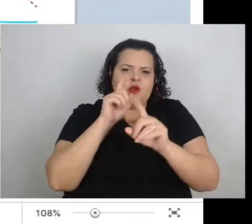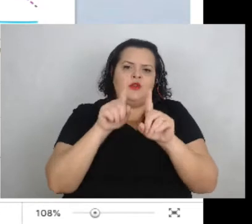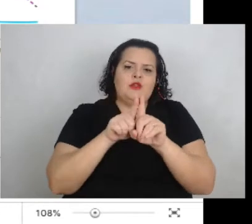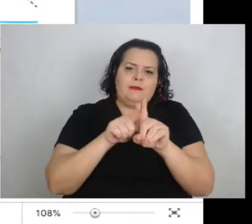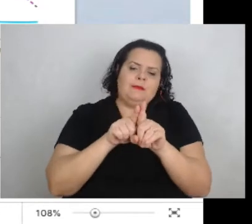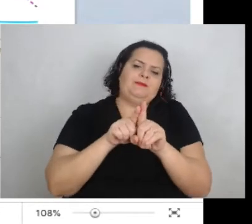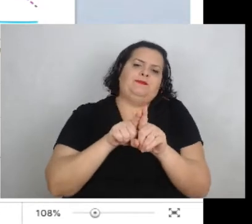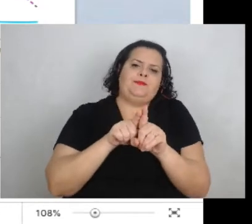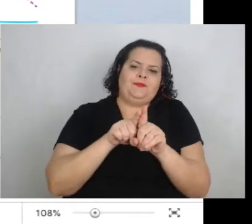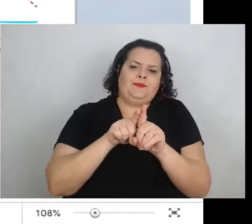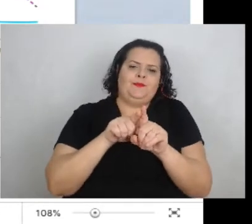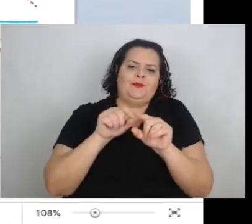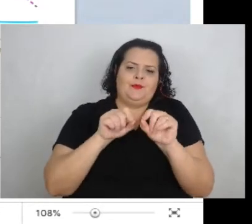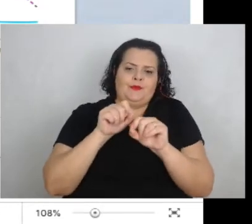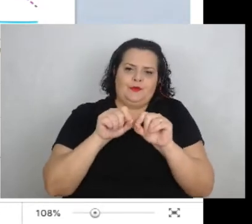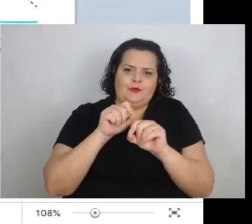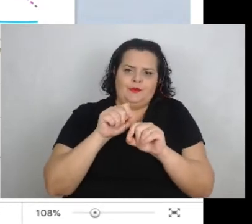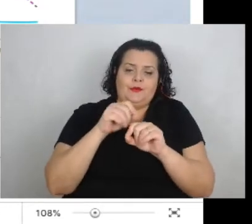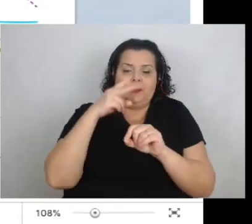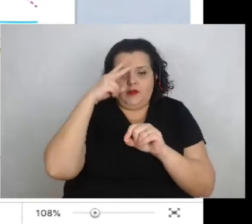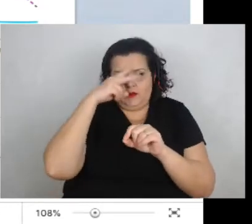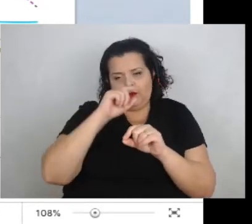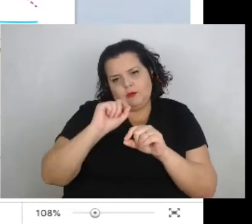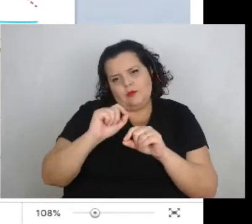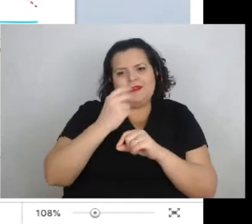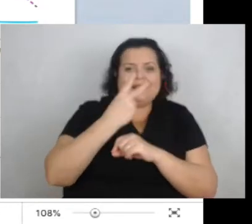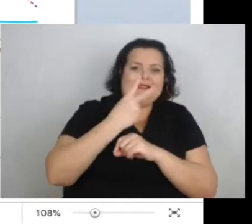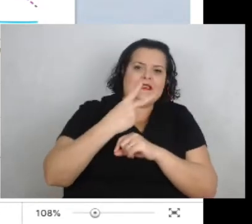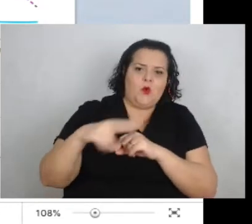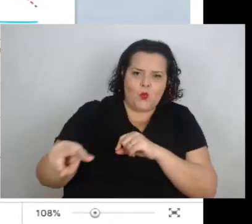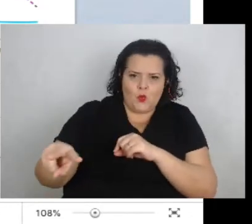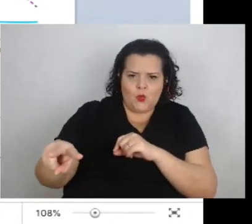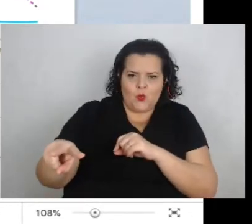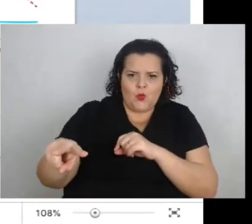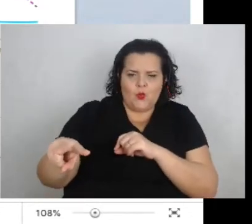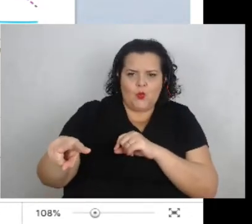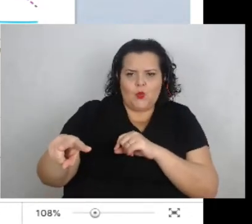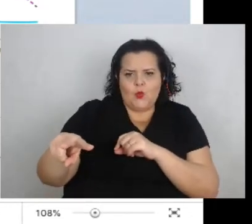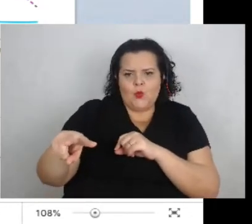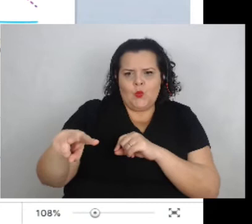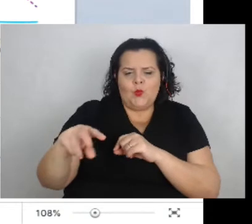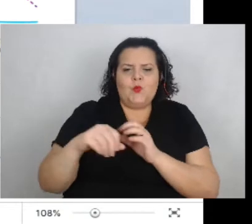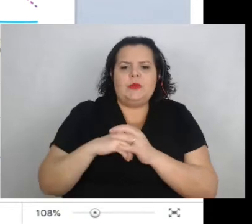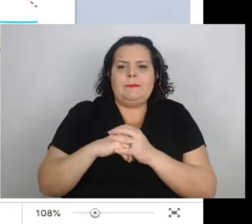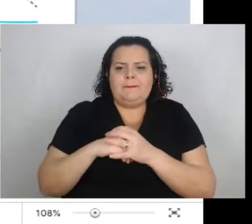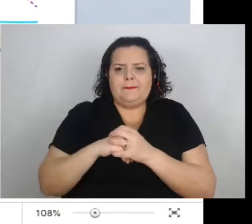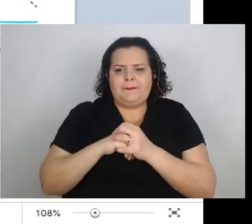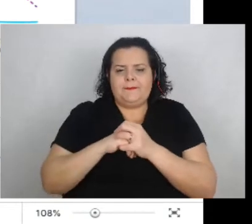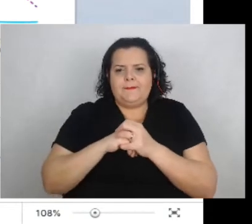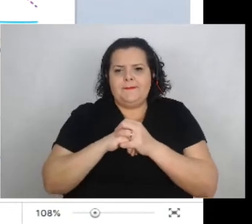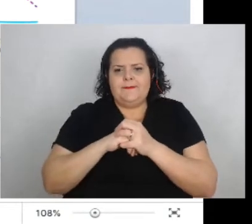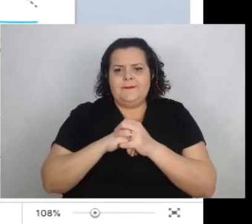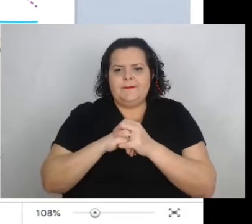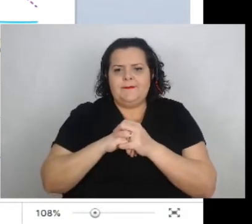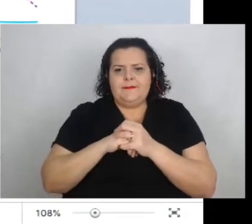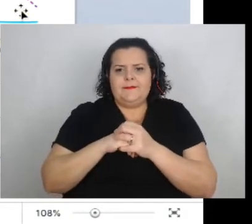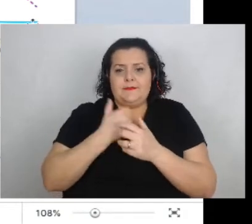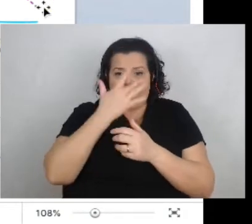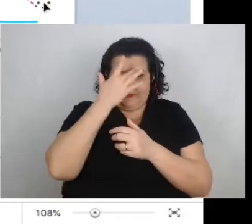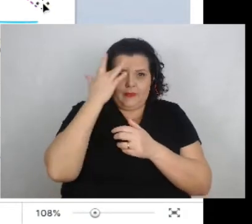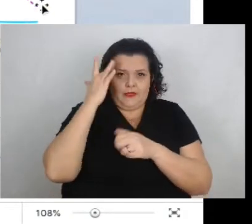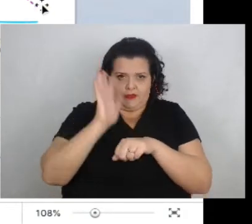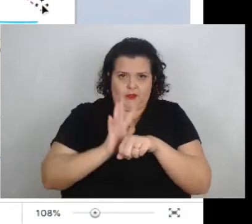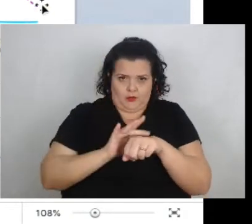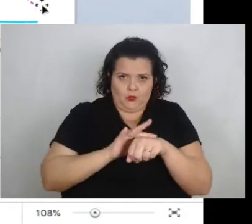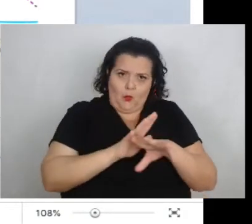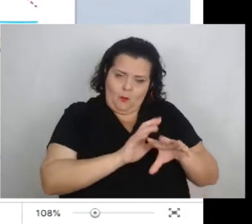da segunda semana é que nós vamos começar a ter o aumento da IgM, que pode, os